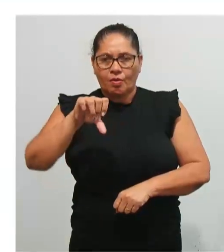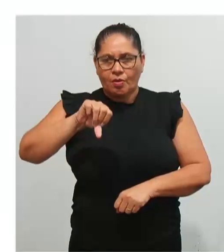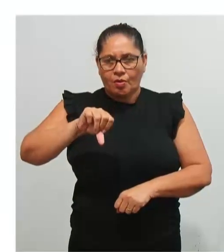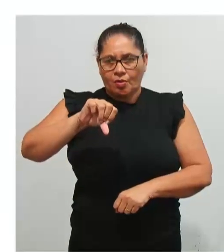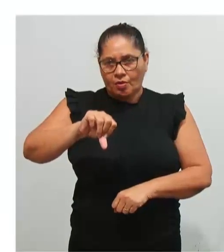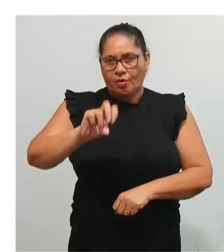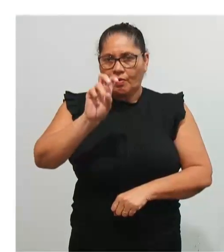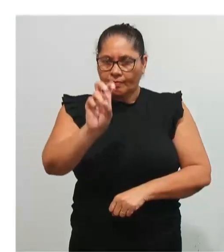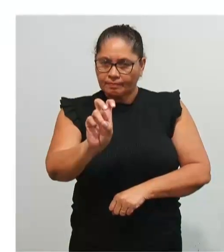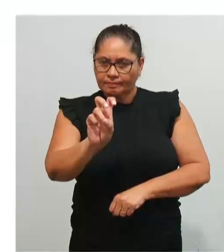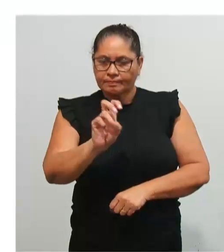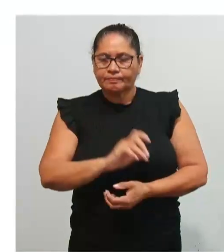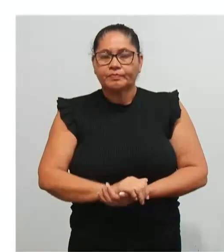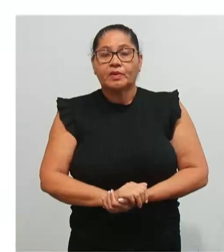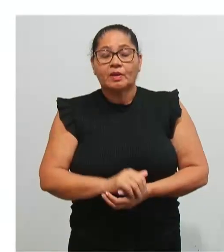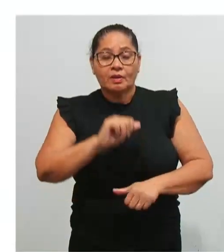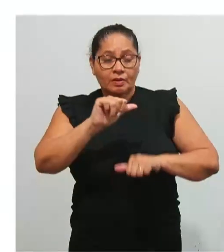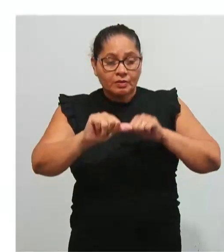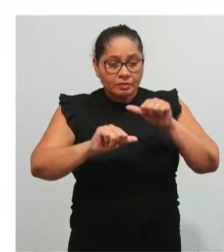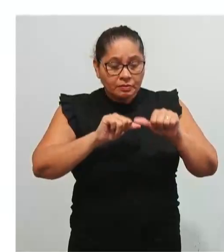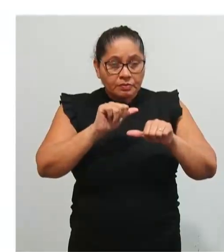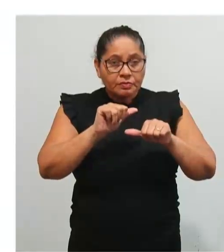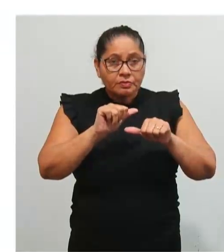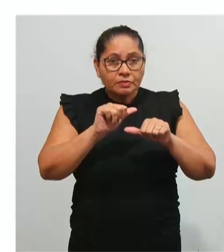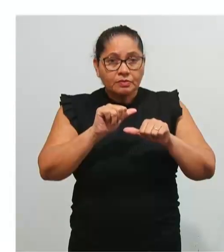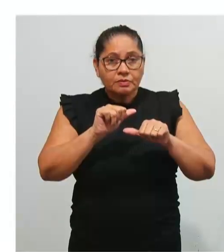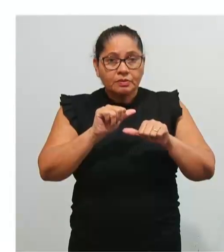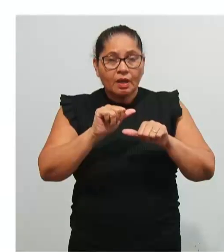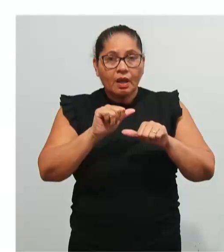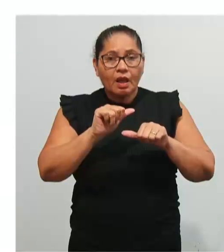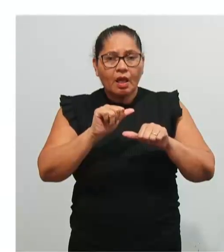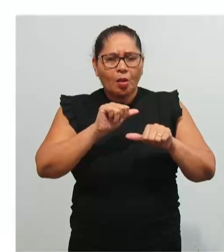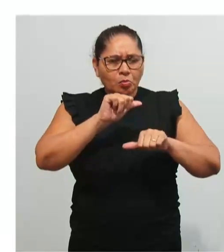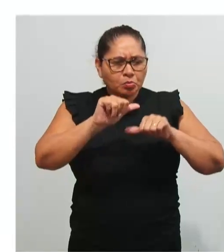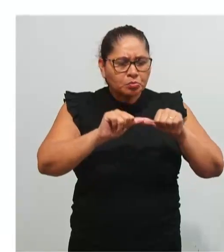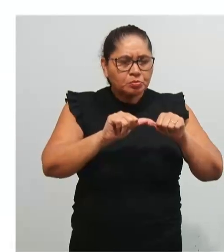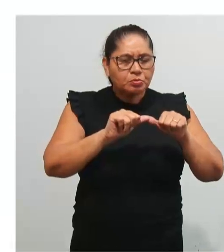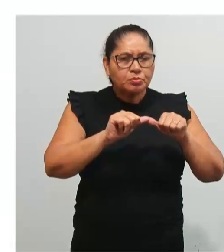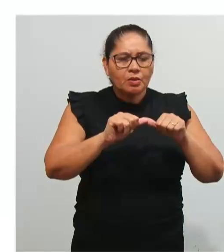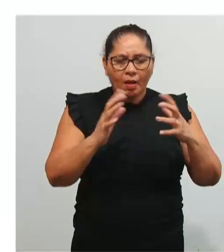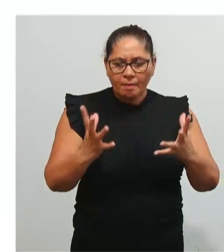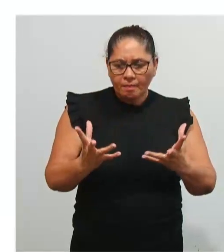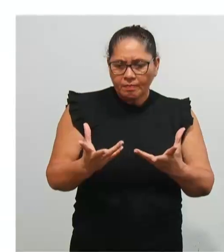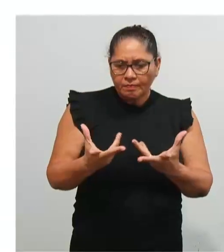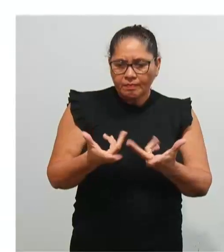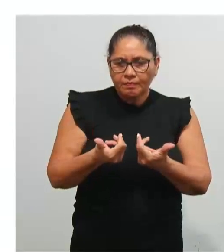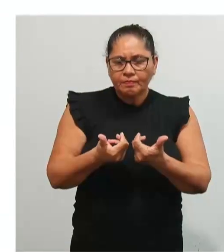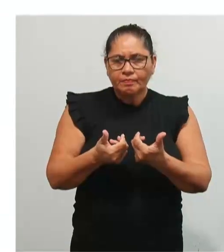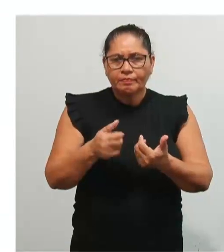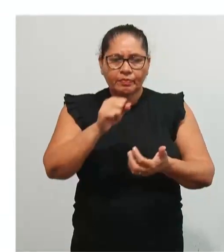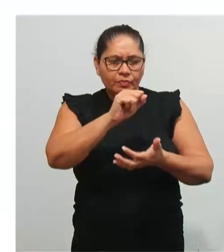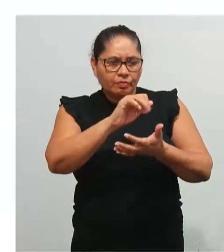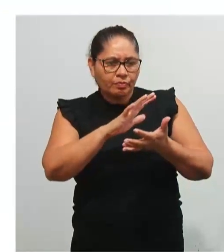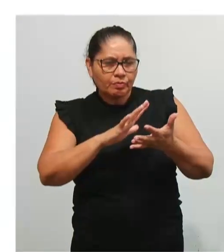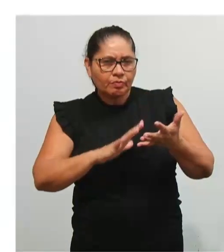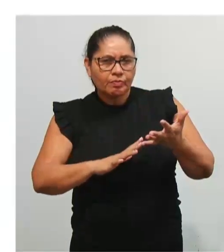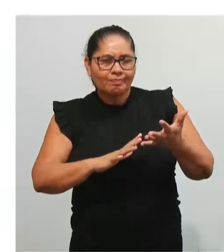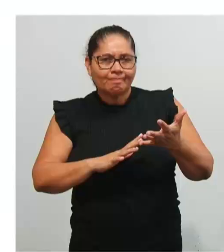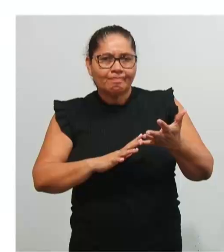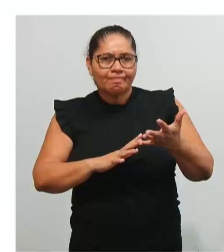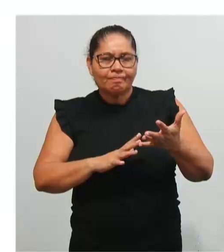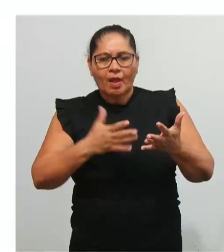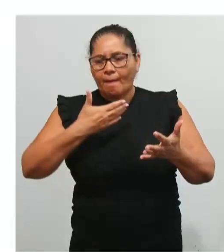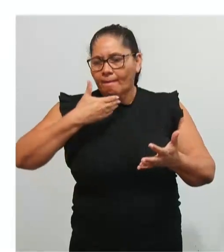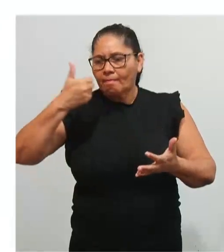1995. Essa reforma significava transformar em mais eficiente as atividades exclusivas